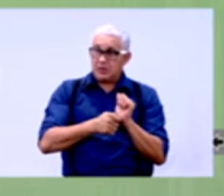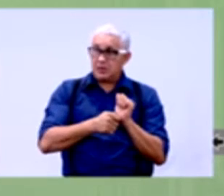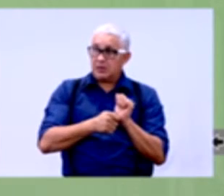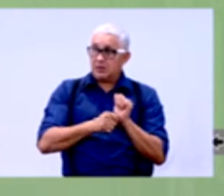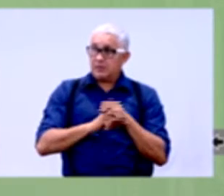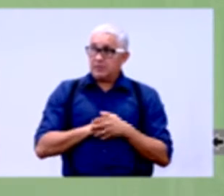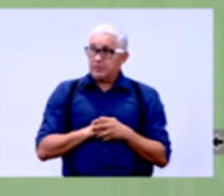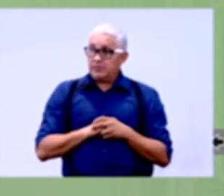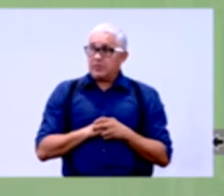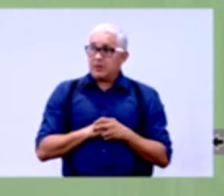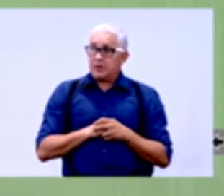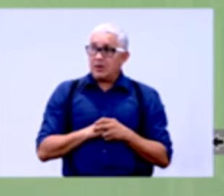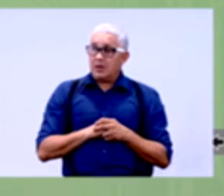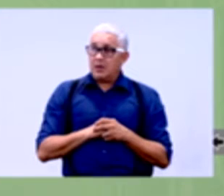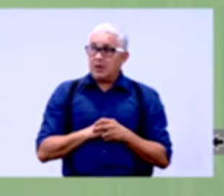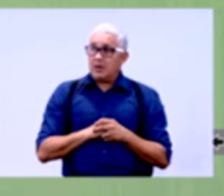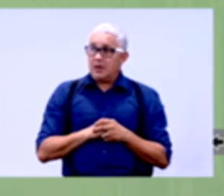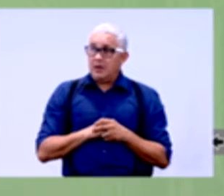senha.